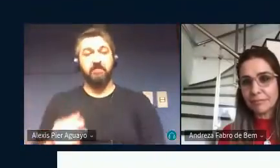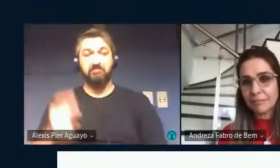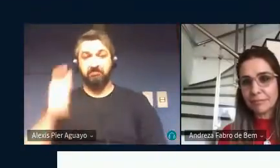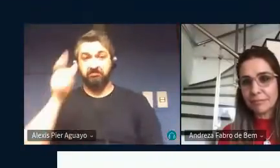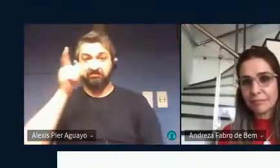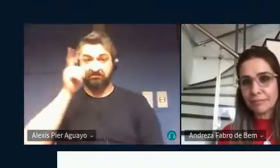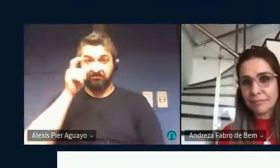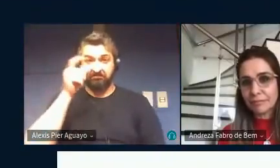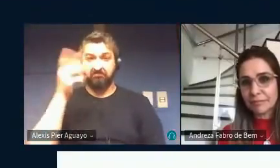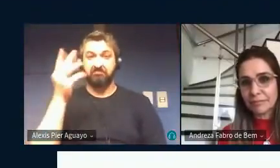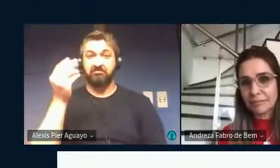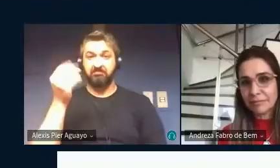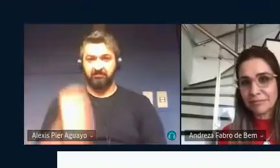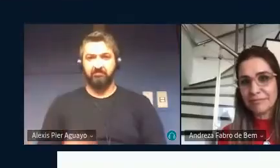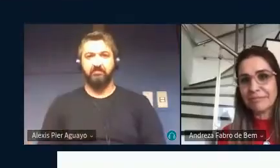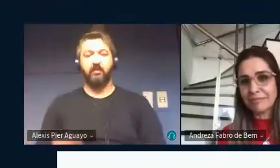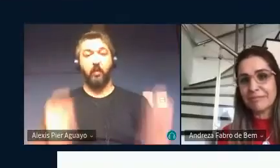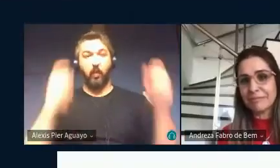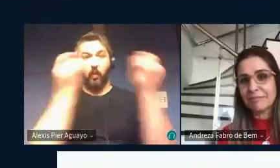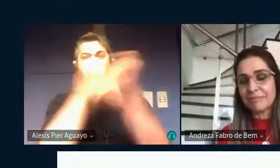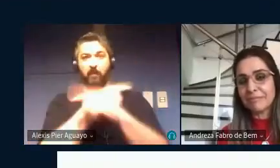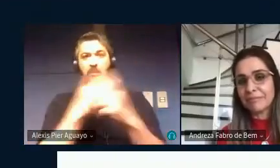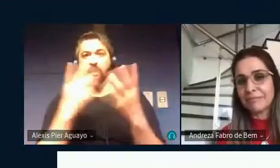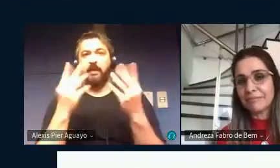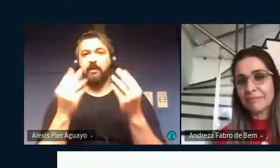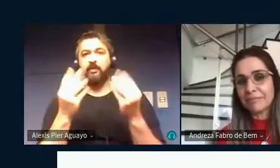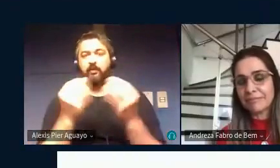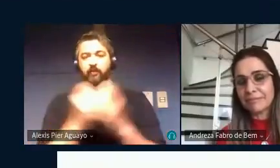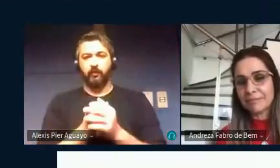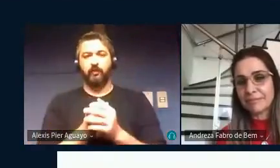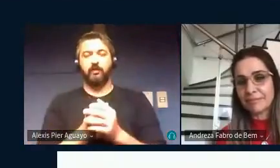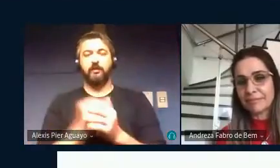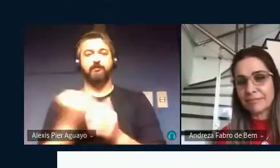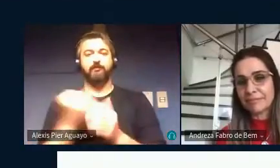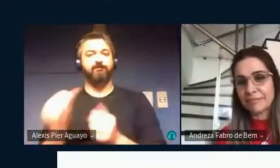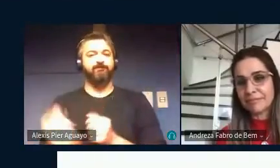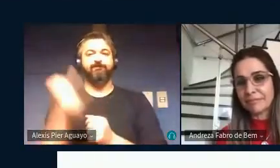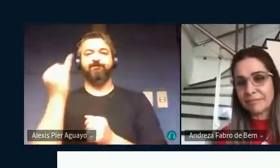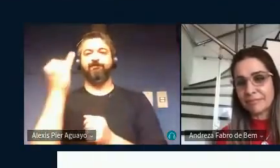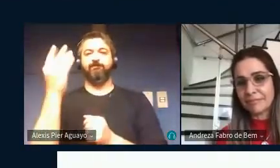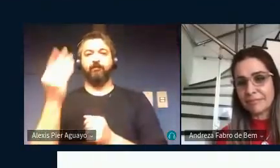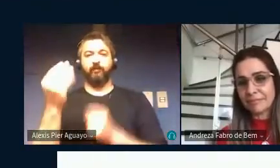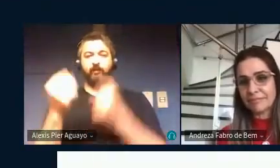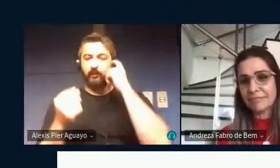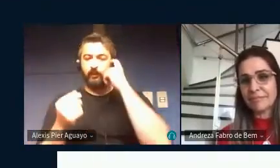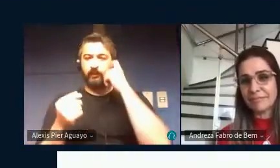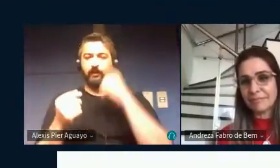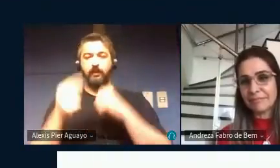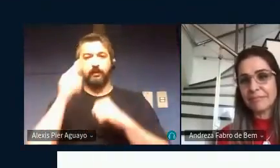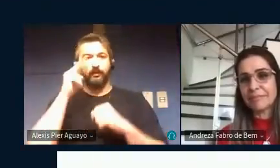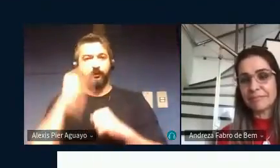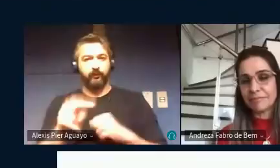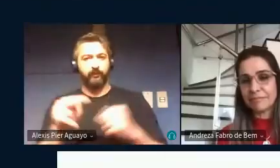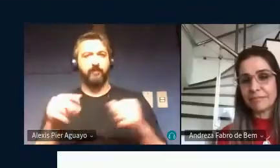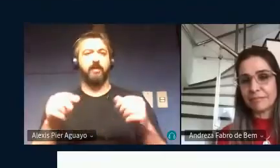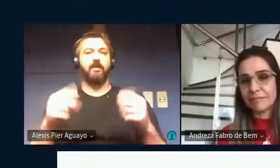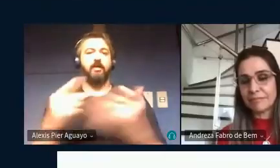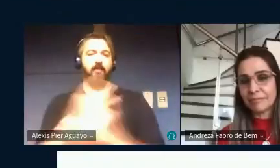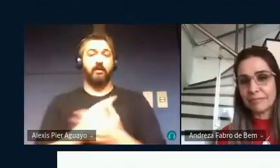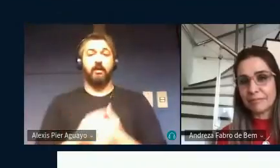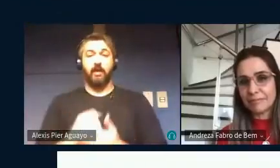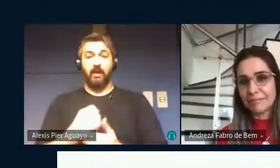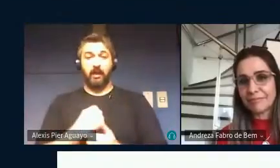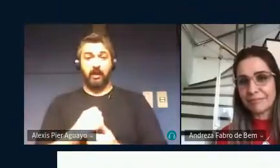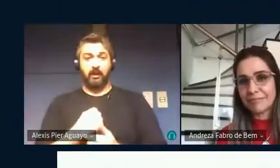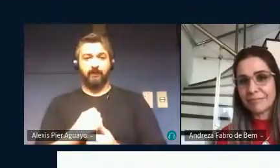quão complexo é o problema e o quão importante é esse momento de ver todas essas complexidades. Eu ia, assim, a gente